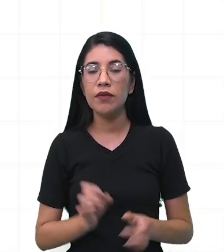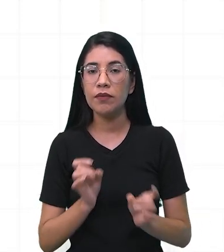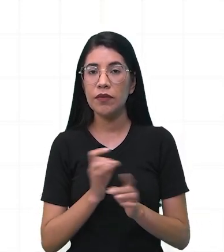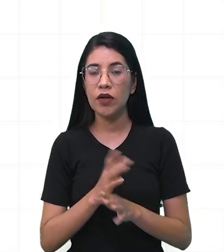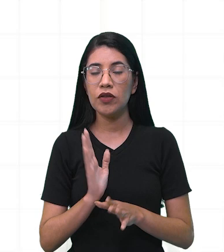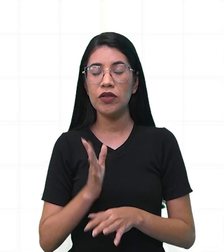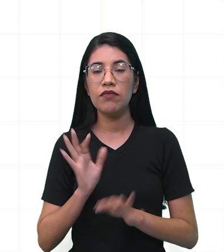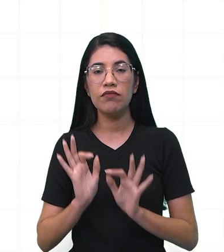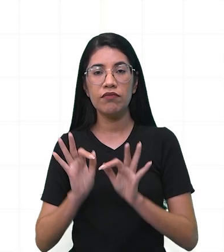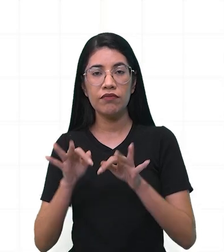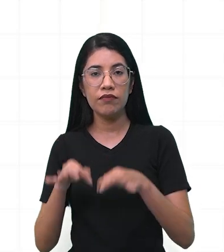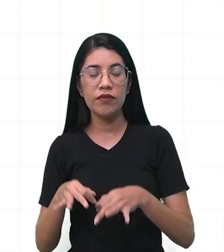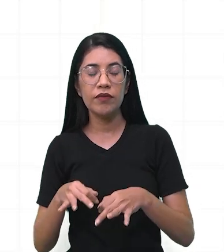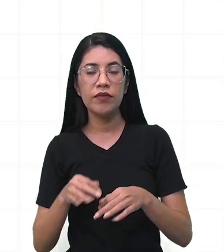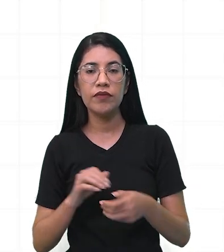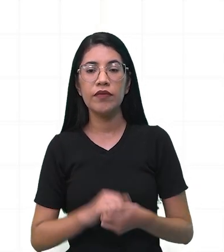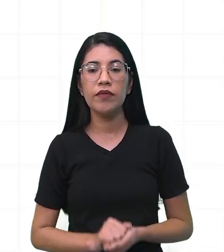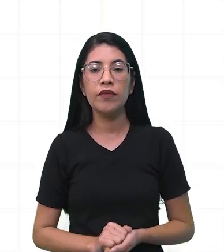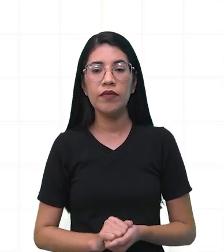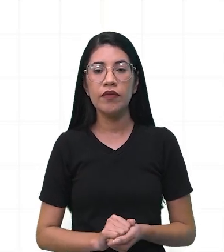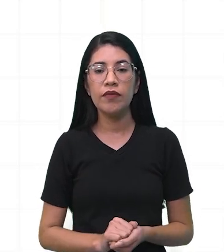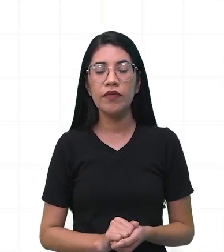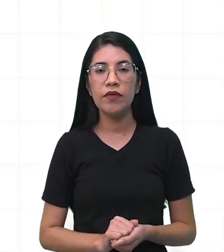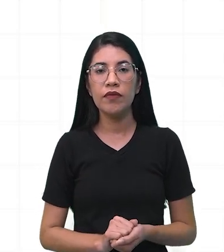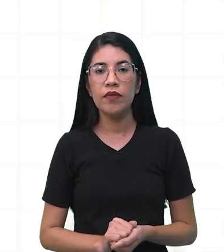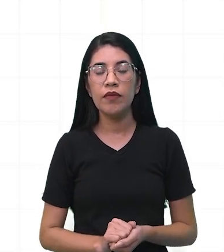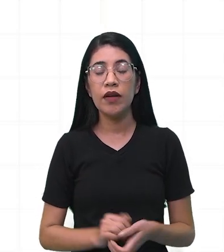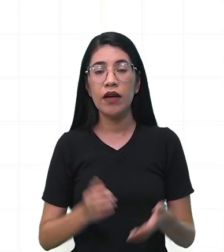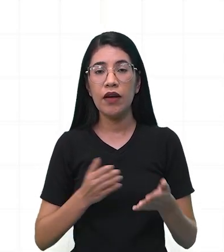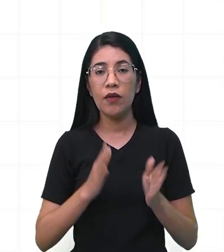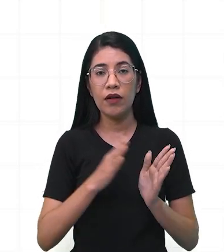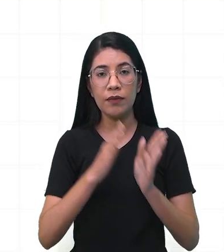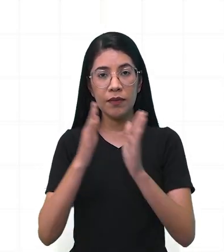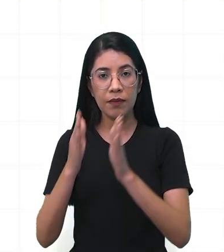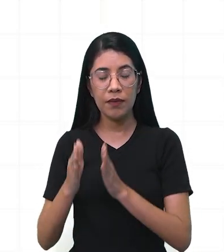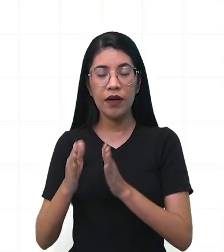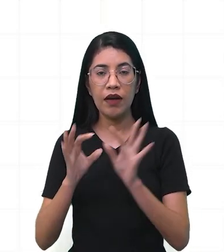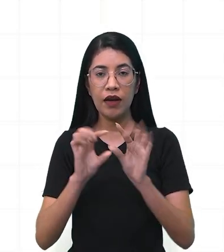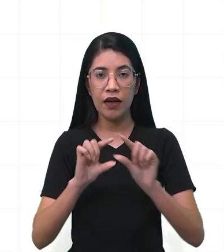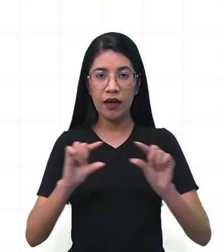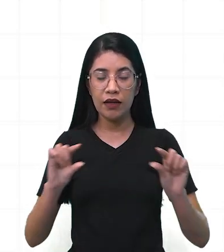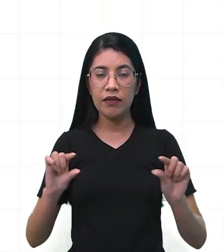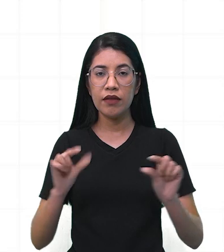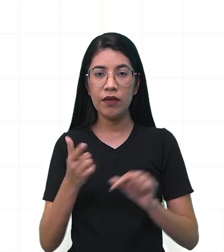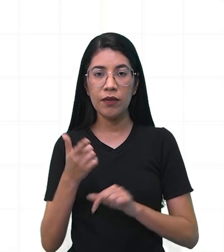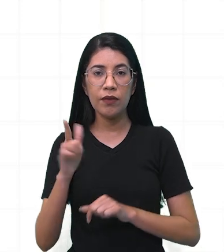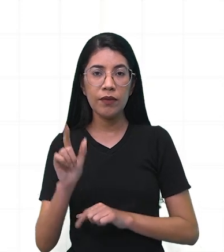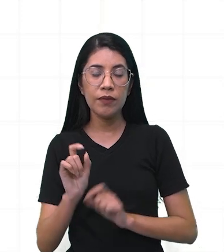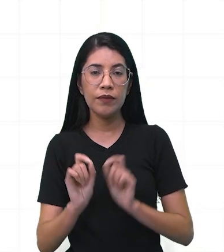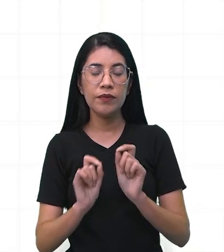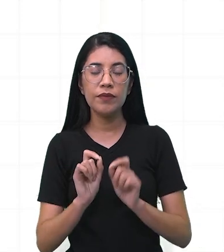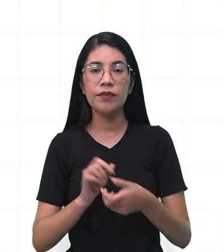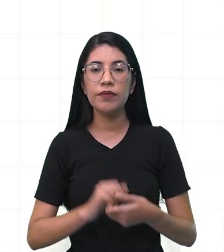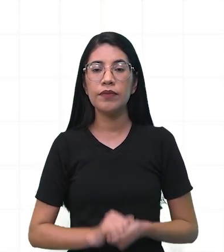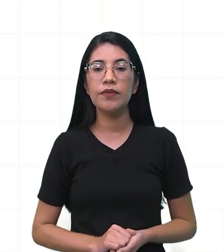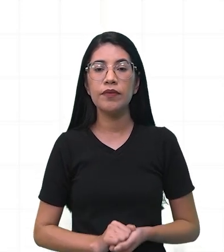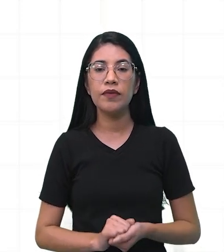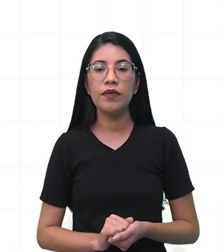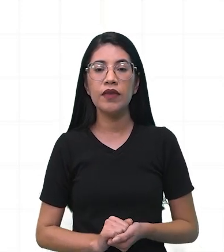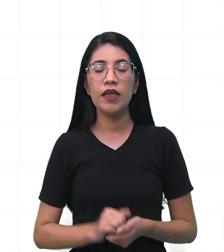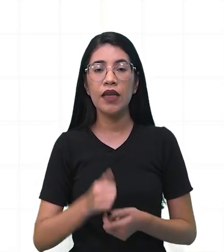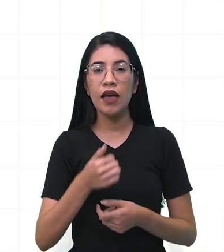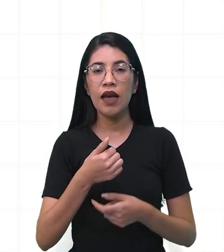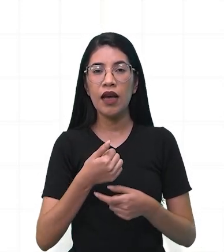Pronto, finalizado. E nós vamos agora para a próxima linha. E a próxima linha diz assim, a